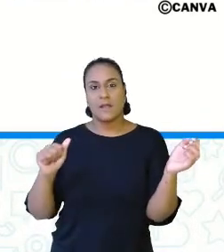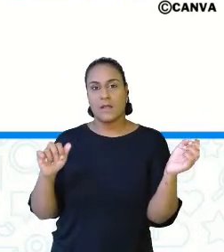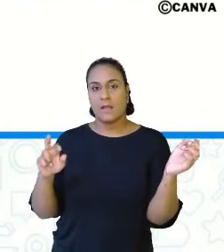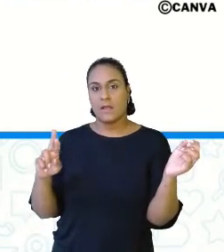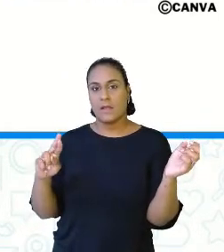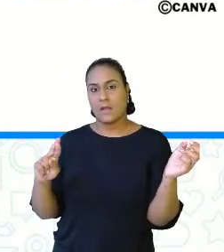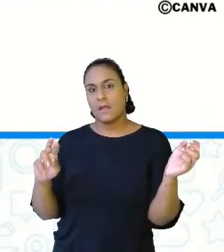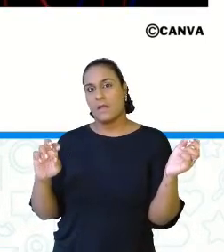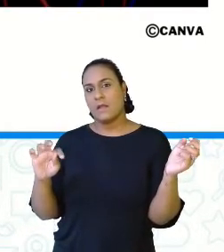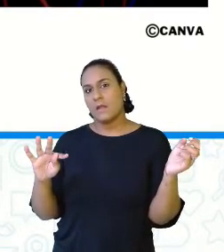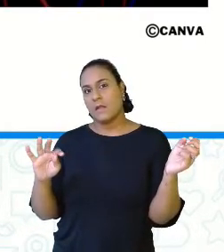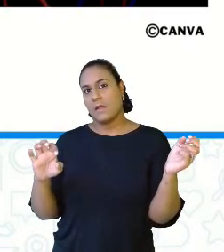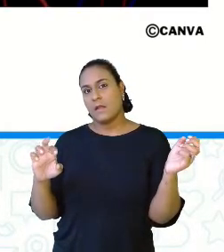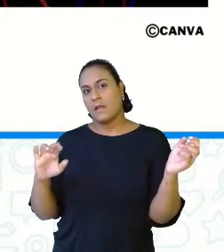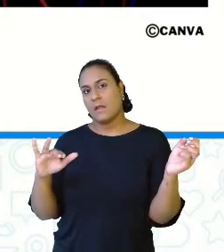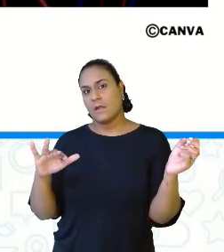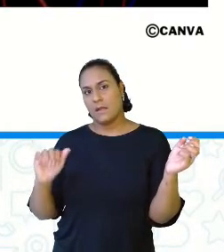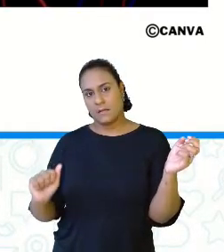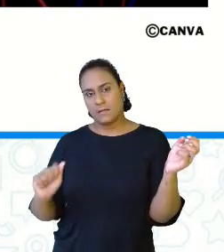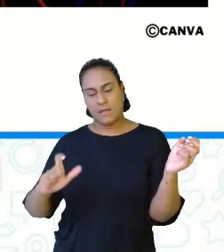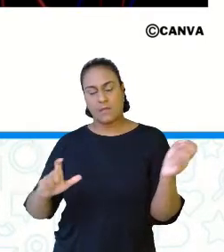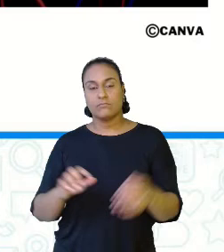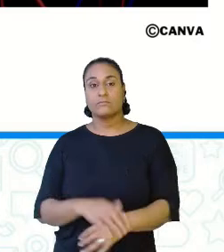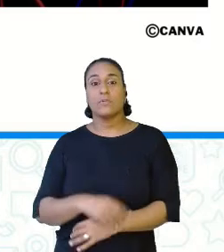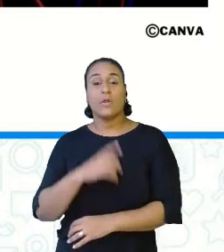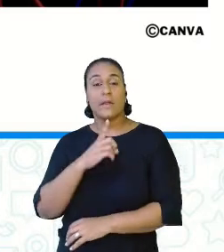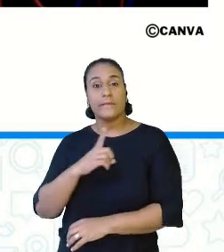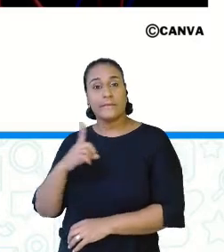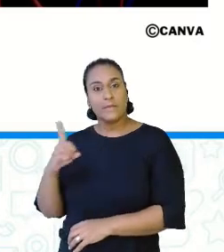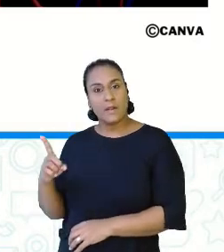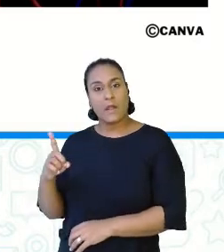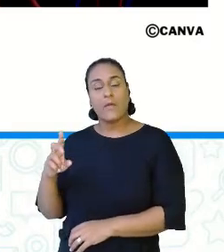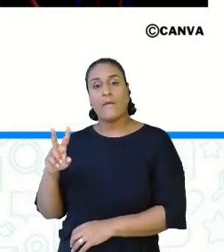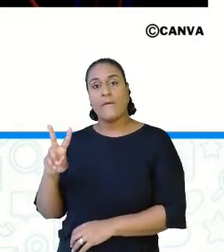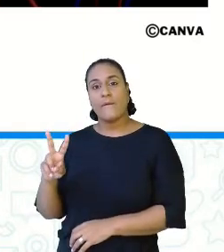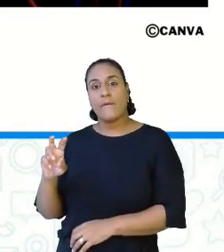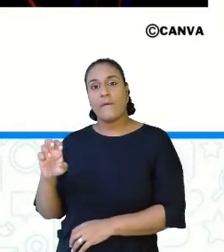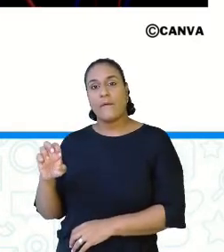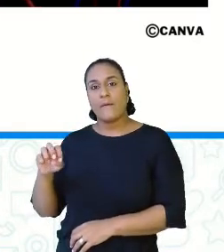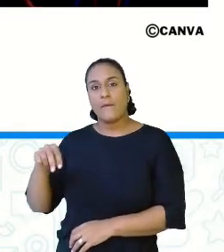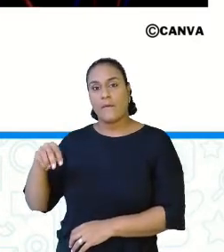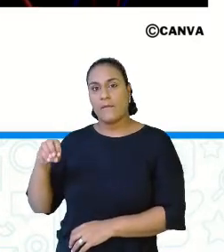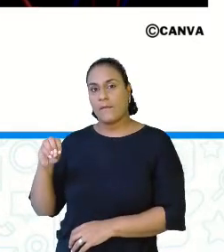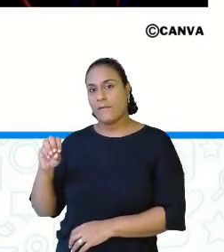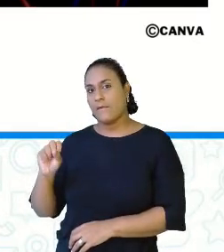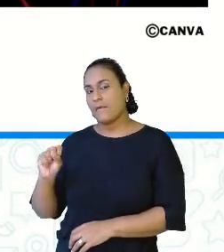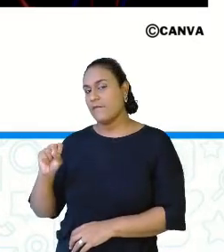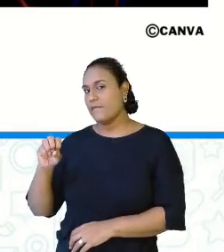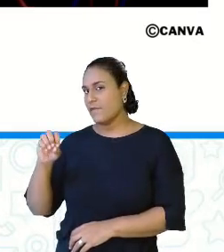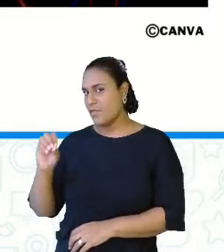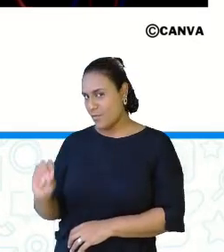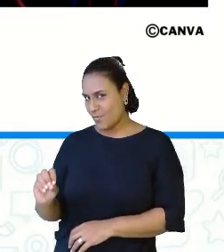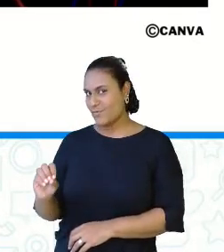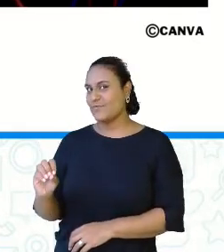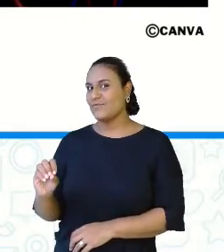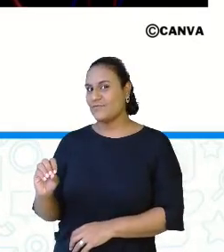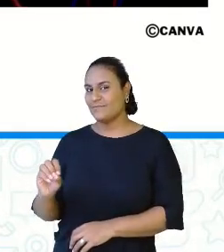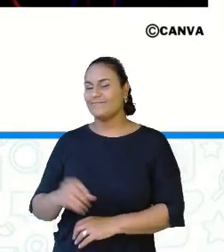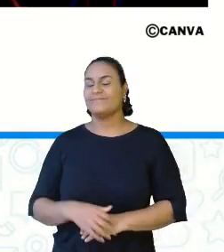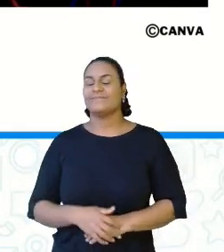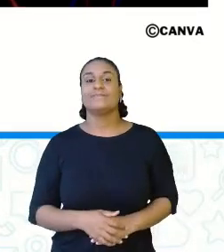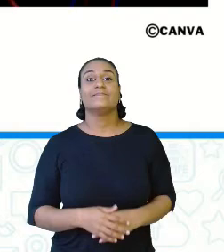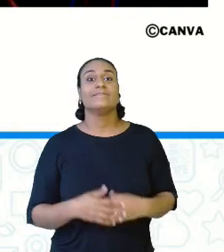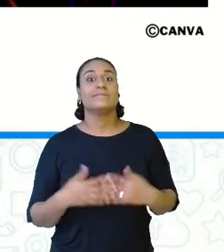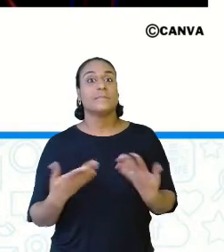corpo. Do lado direito nós temos o sangue venoso, rico em gás carbônico para os pulmões.